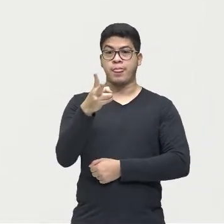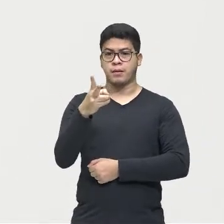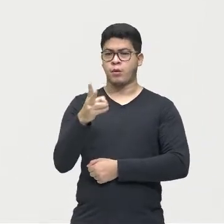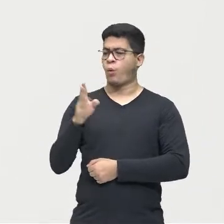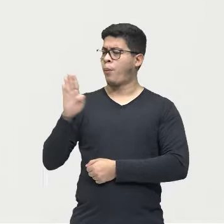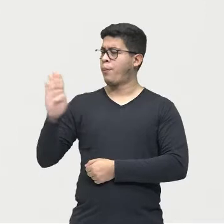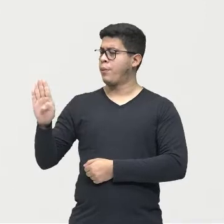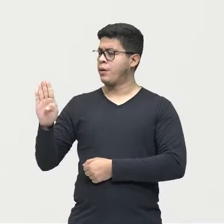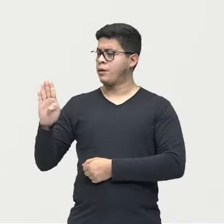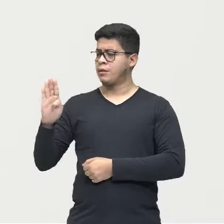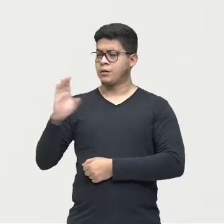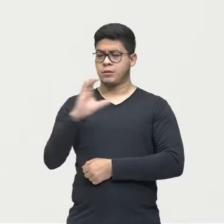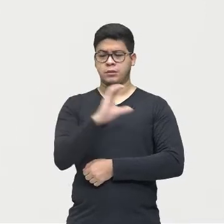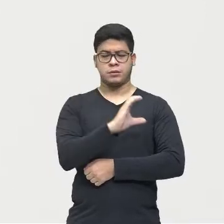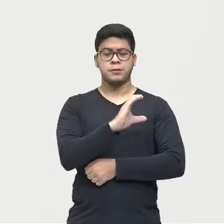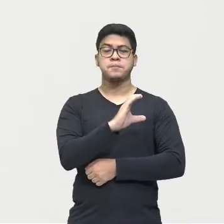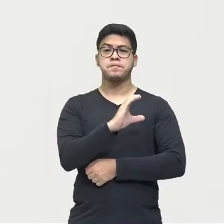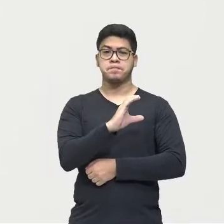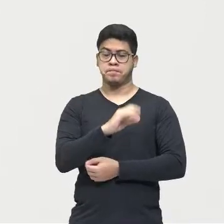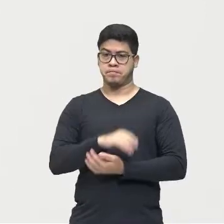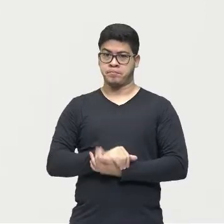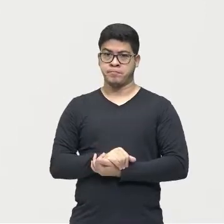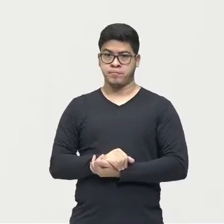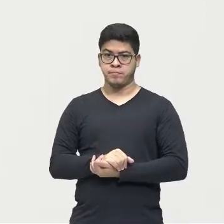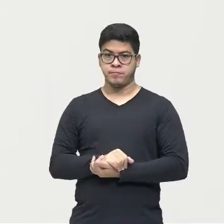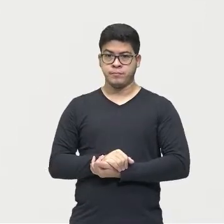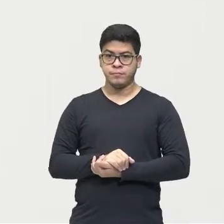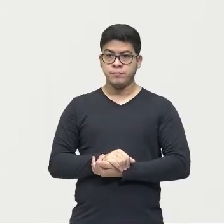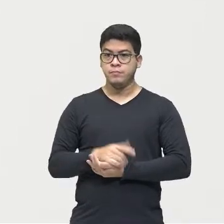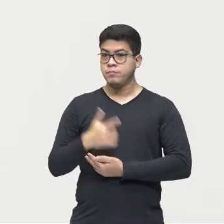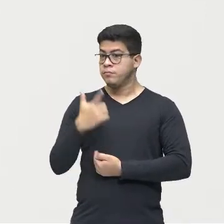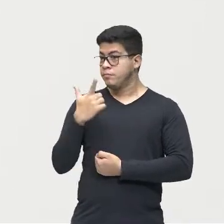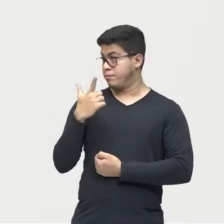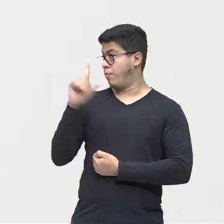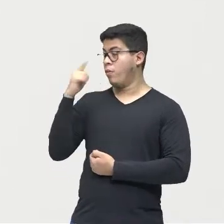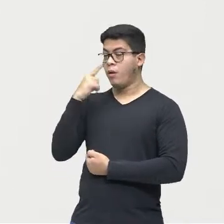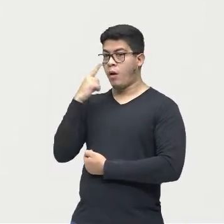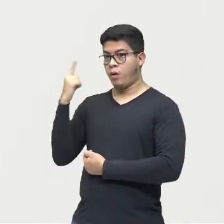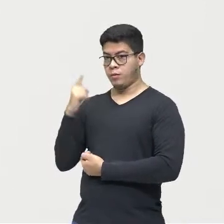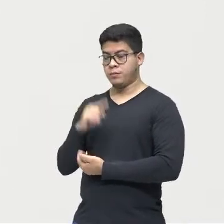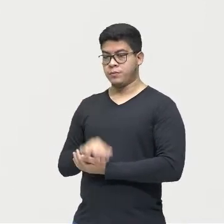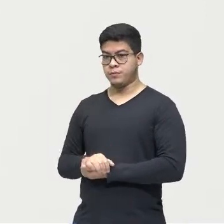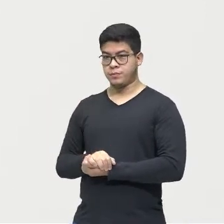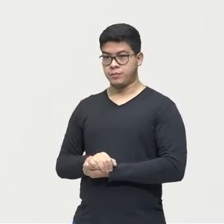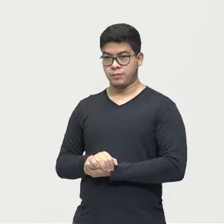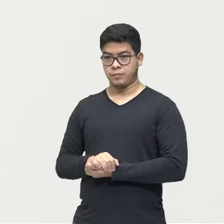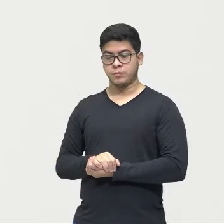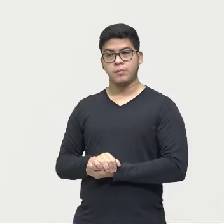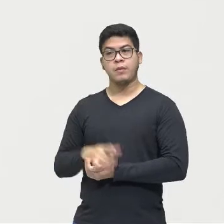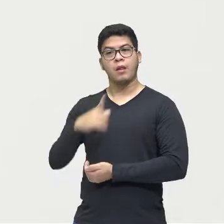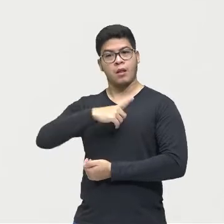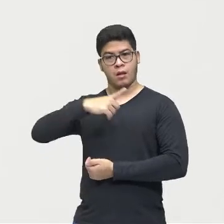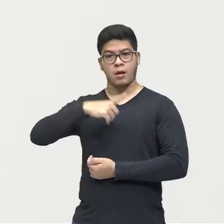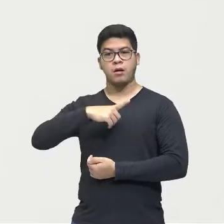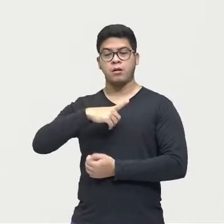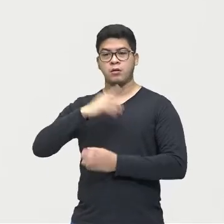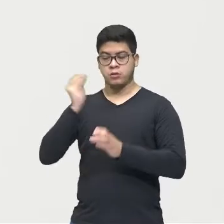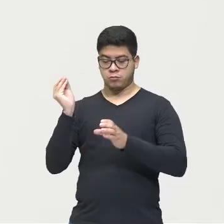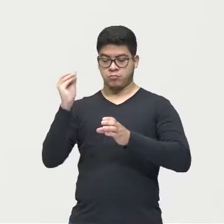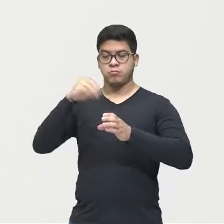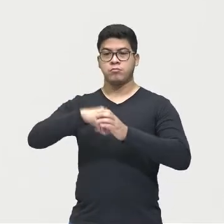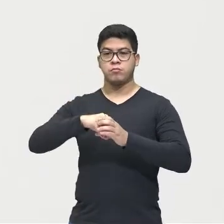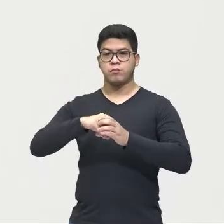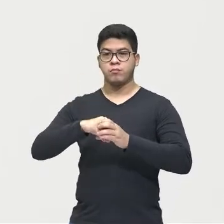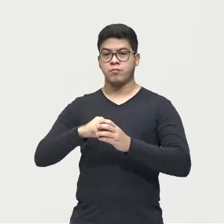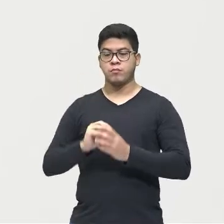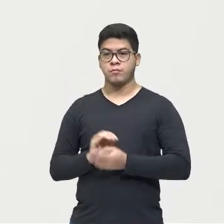BC. No sentido anti-horário, o ângulo externo do vértice C é essa